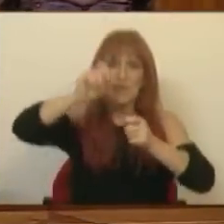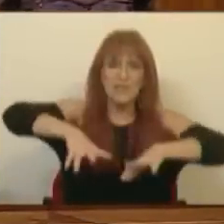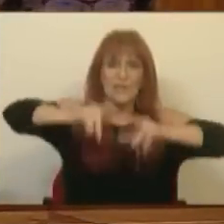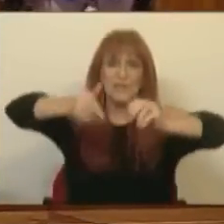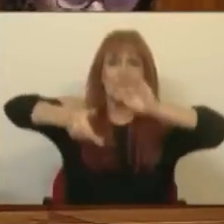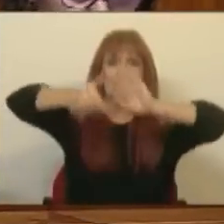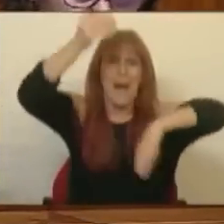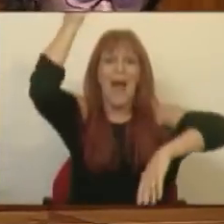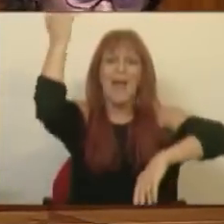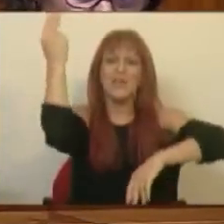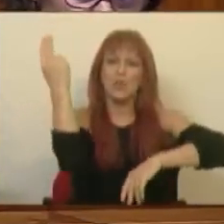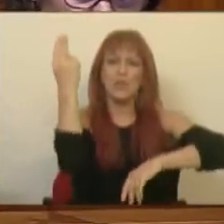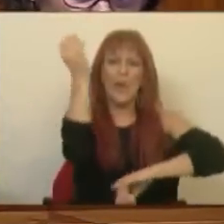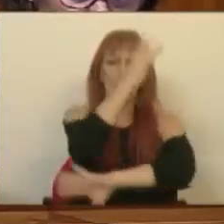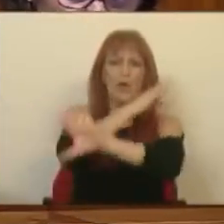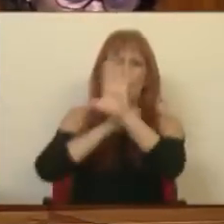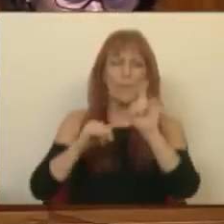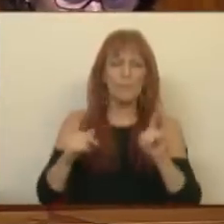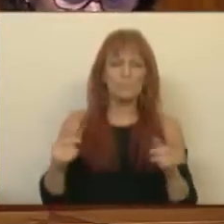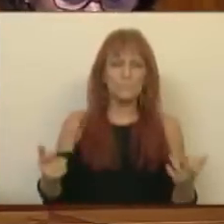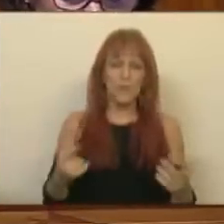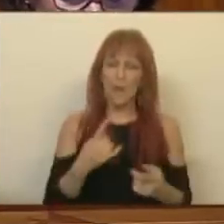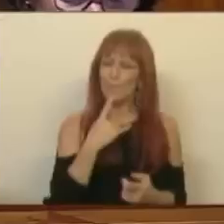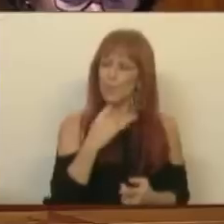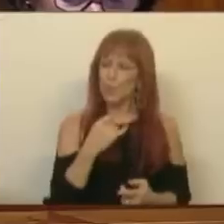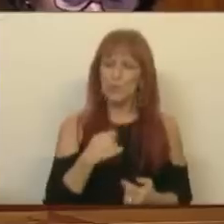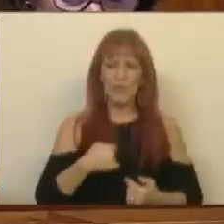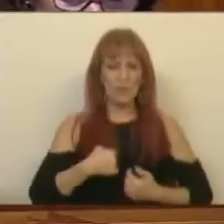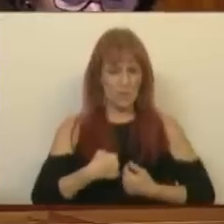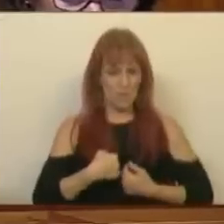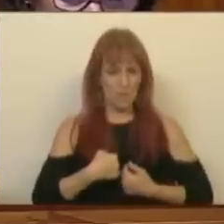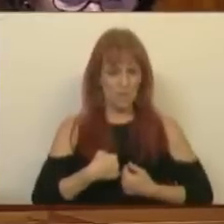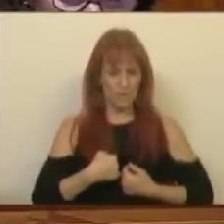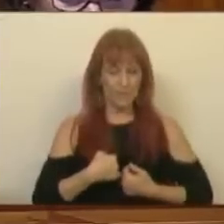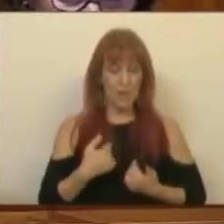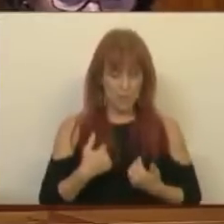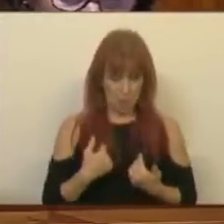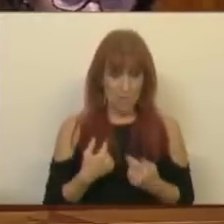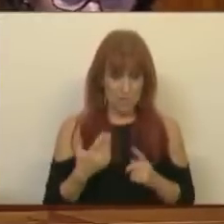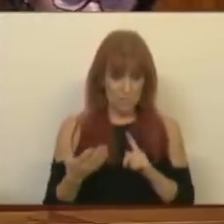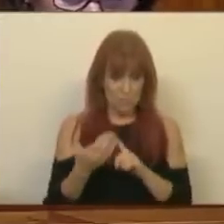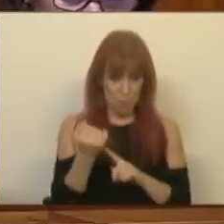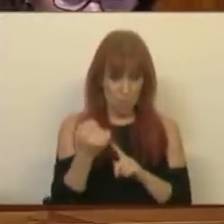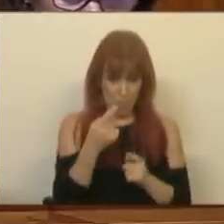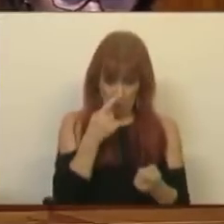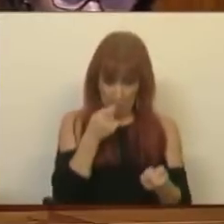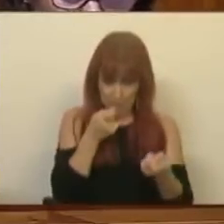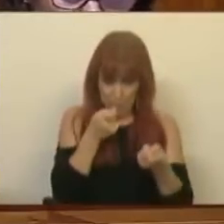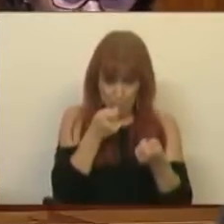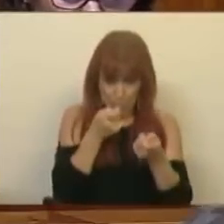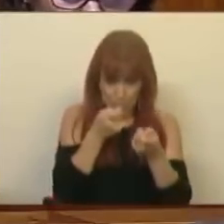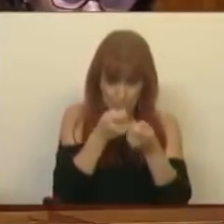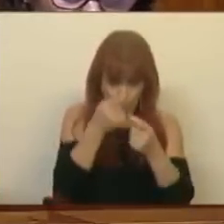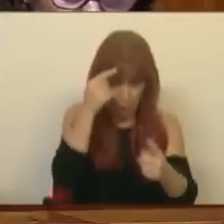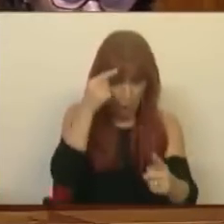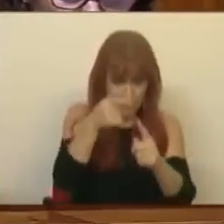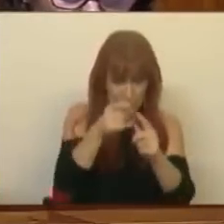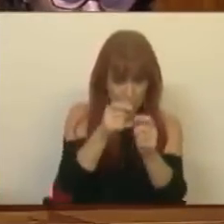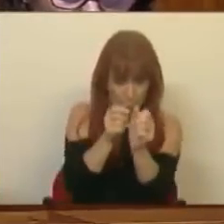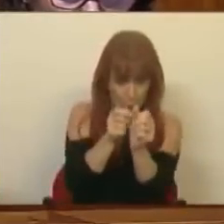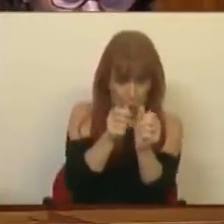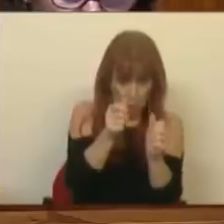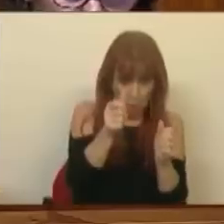mais desenvolvidos da União Europeia e portanto a pergunta que nós temos a fazer é estamos a alcançar a aproximarmos este objectivo ou estamos